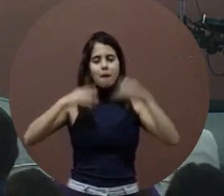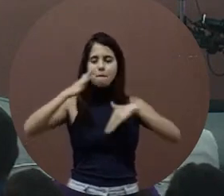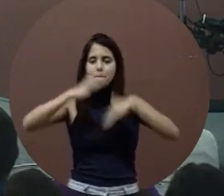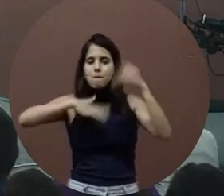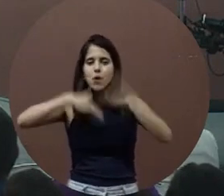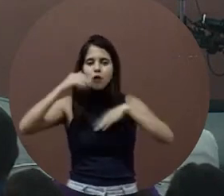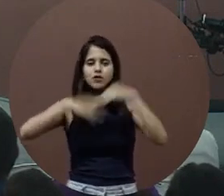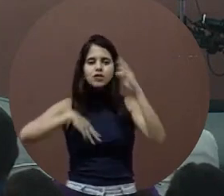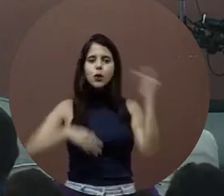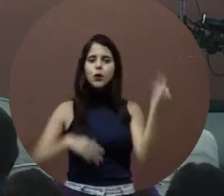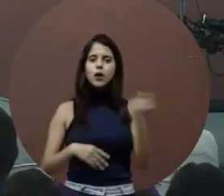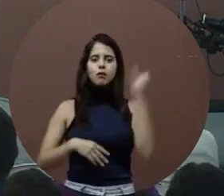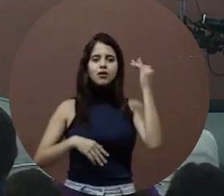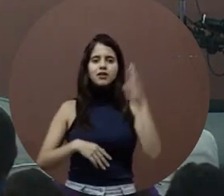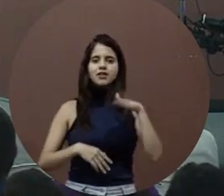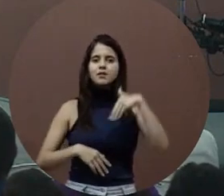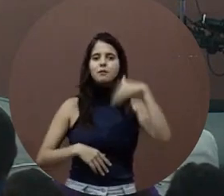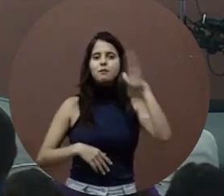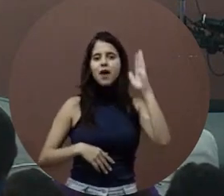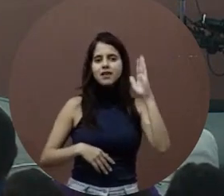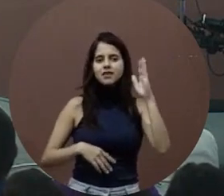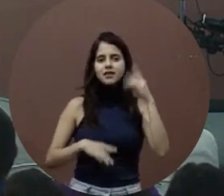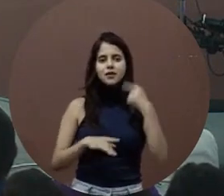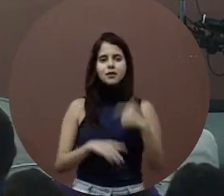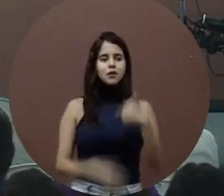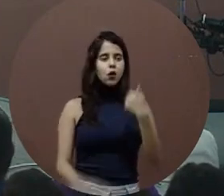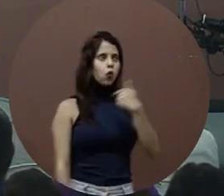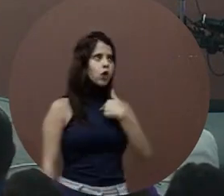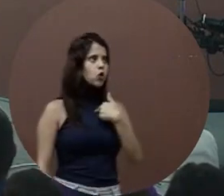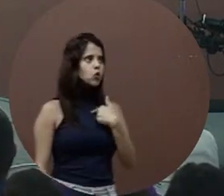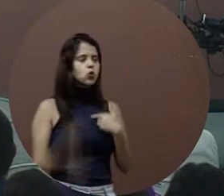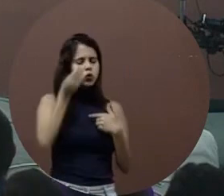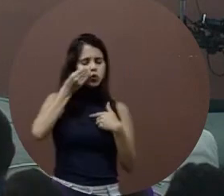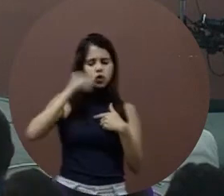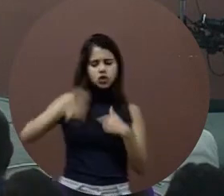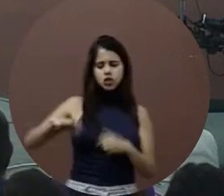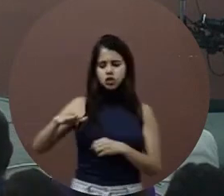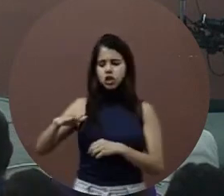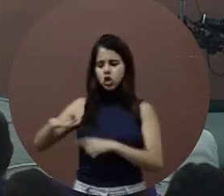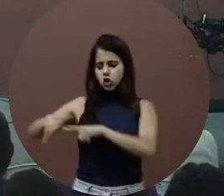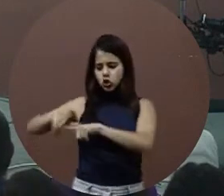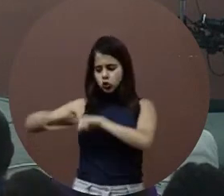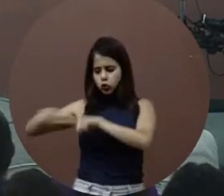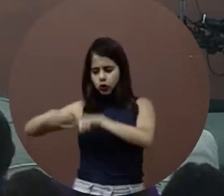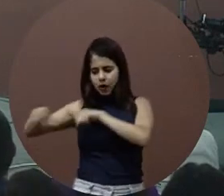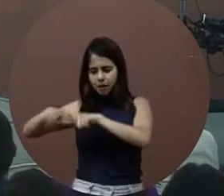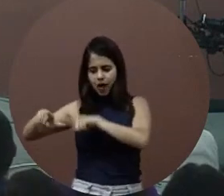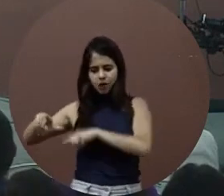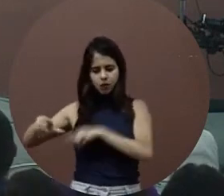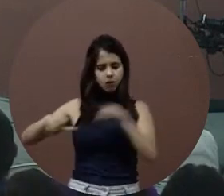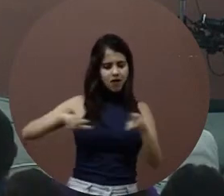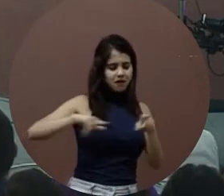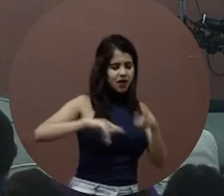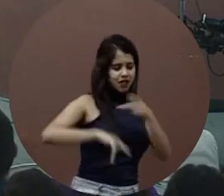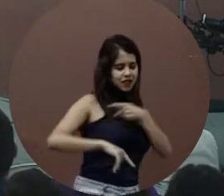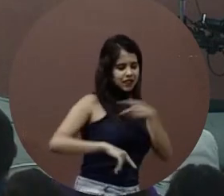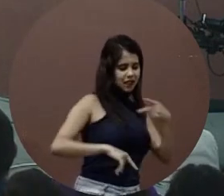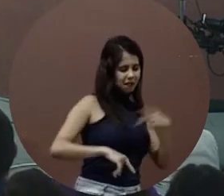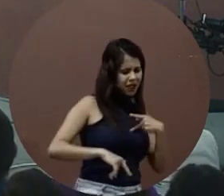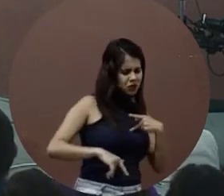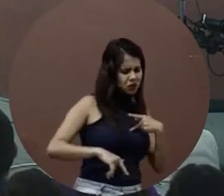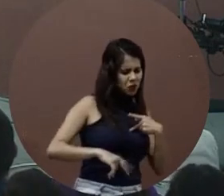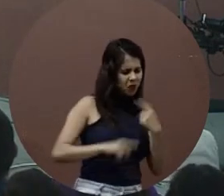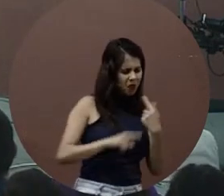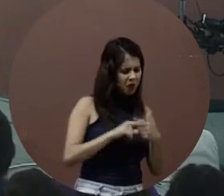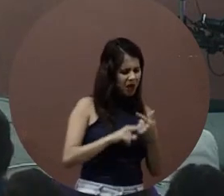Não é? Então eu não larguei meu emprego para fazer coisa pequena, não. Porque